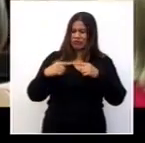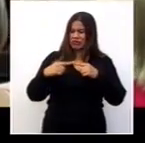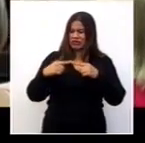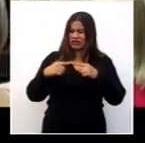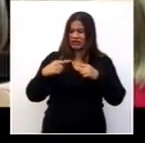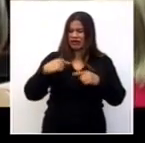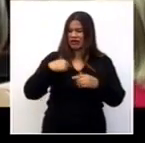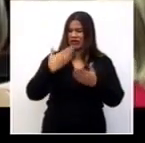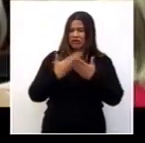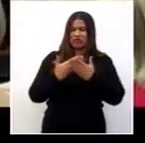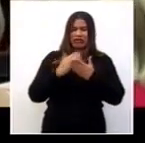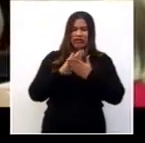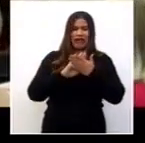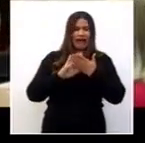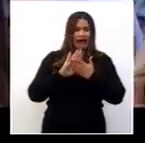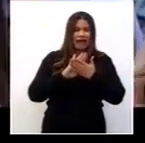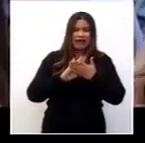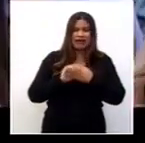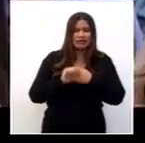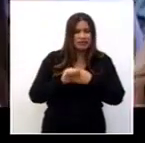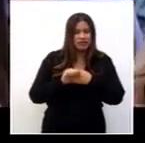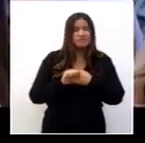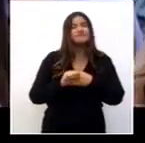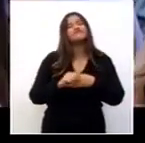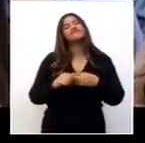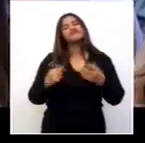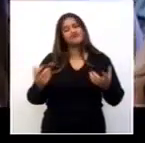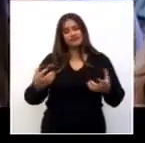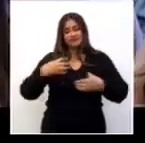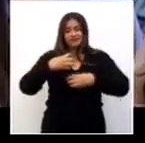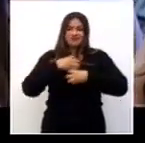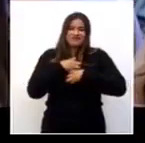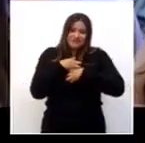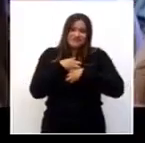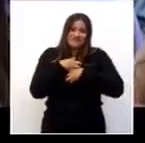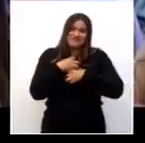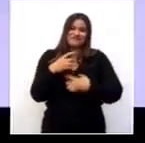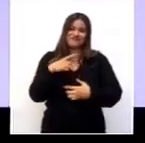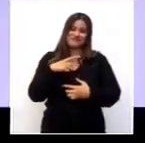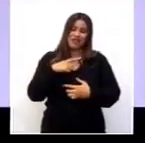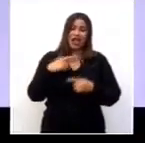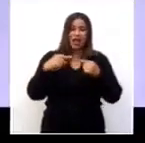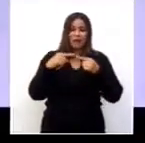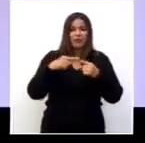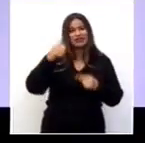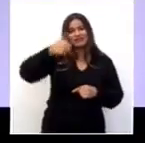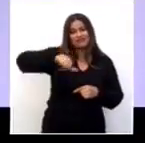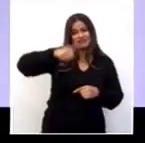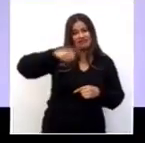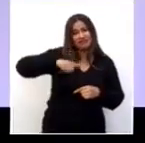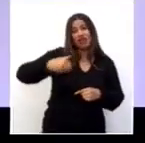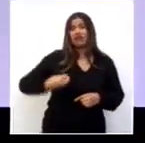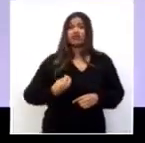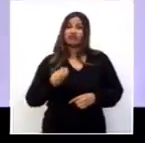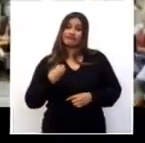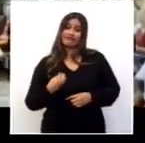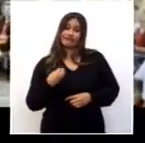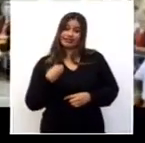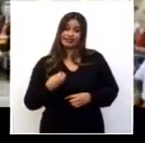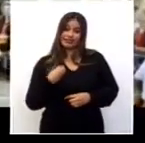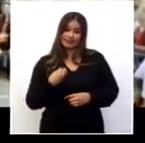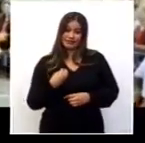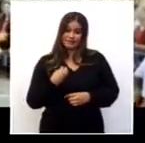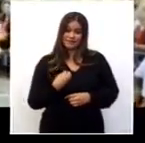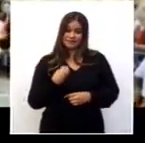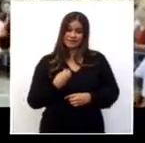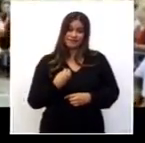que não deu tempo de estudar. E é dessa sensação, já que nós estamos falando de avaliação e de vida,